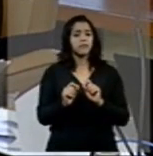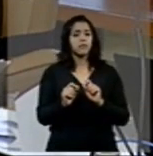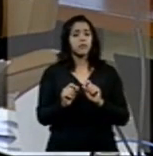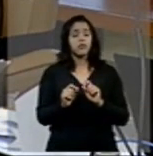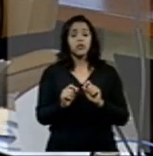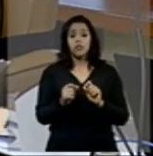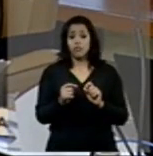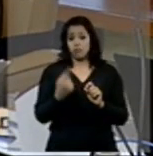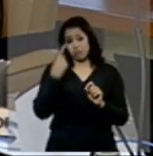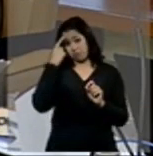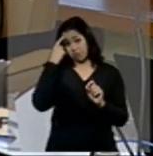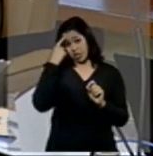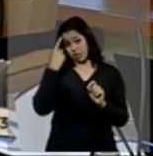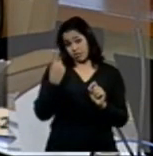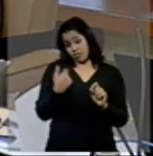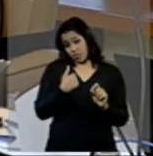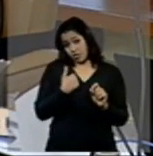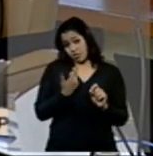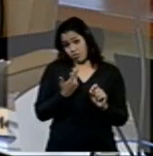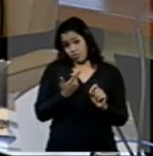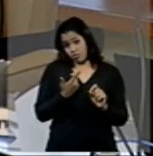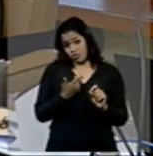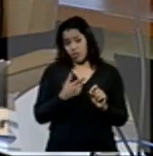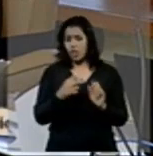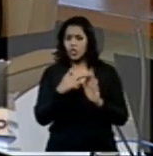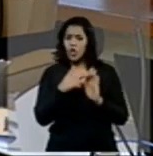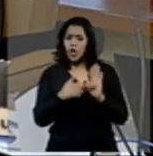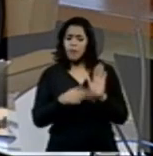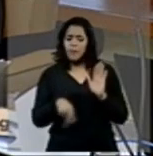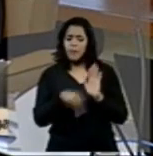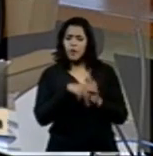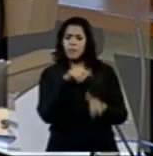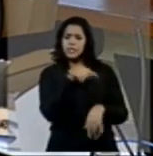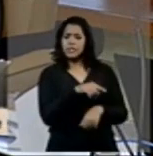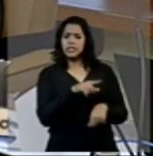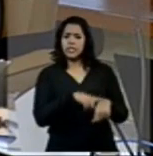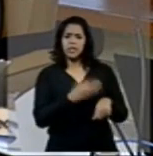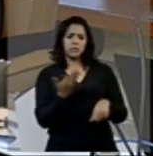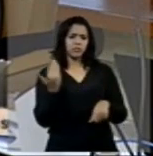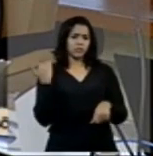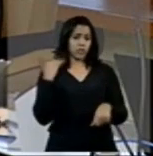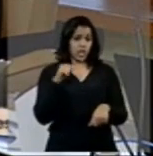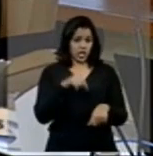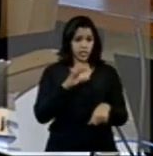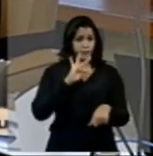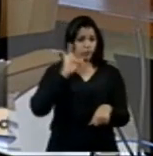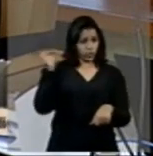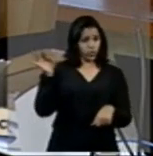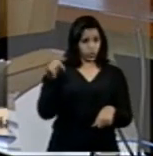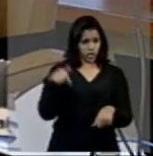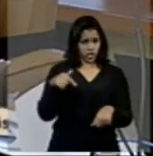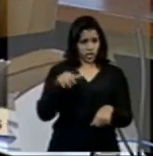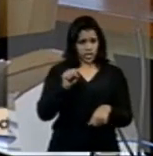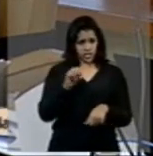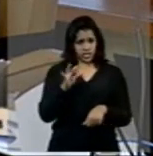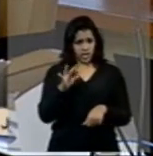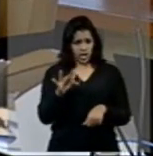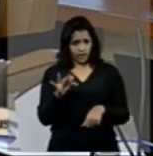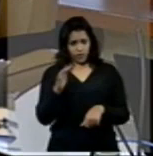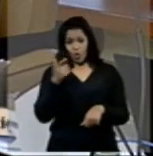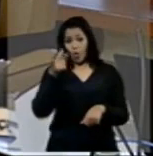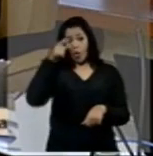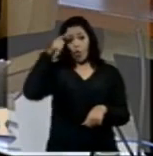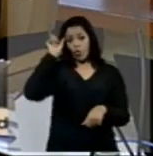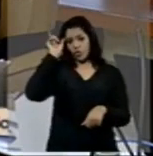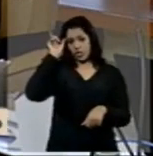portanto, o arcabouço normativo existente àquele tempo. E, como disse, no futuro esse tribunal, que ontem entendeu que